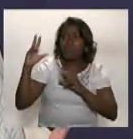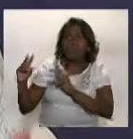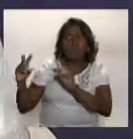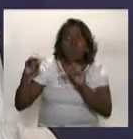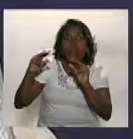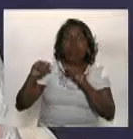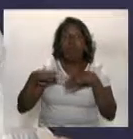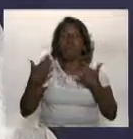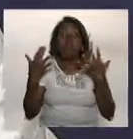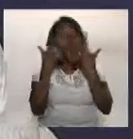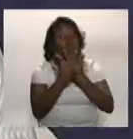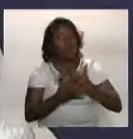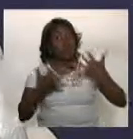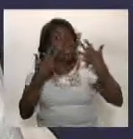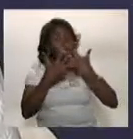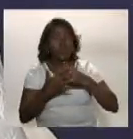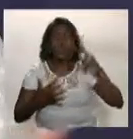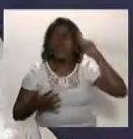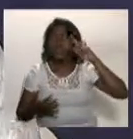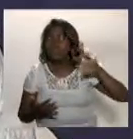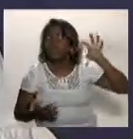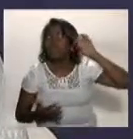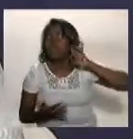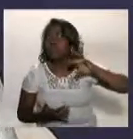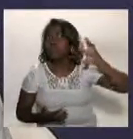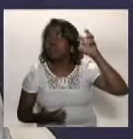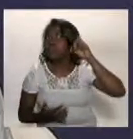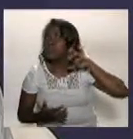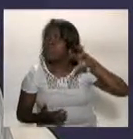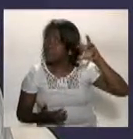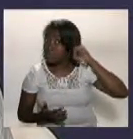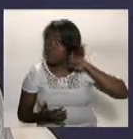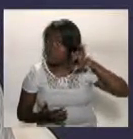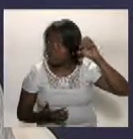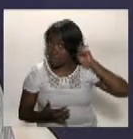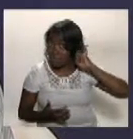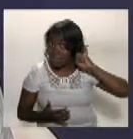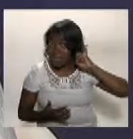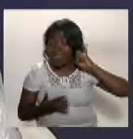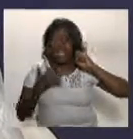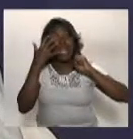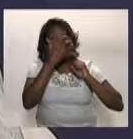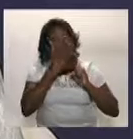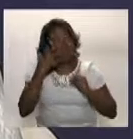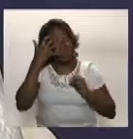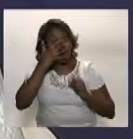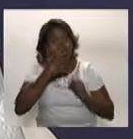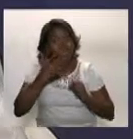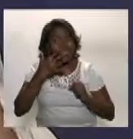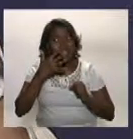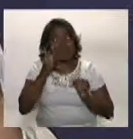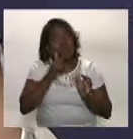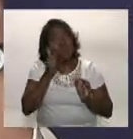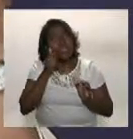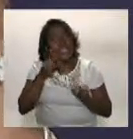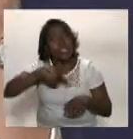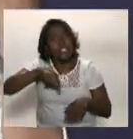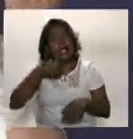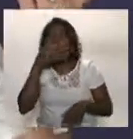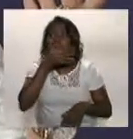dados muito maiores do que esse, né? A questão da cultura do machismo é uma coisa